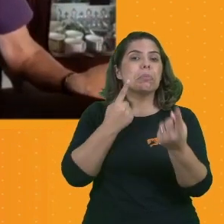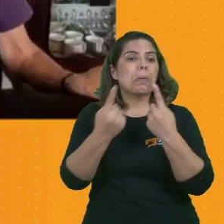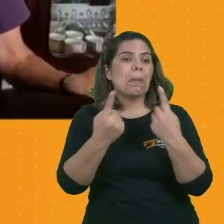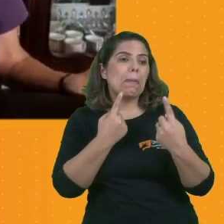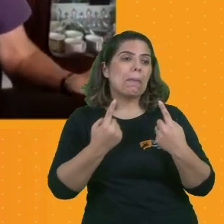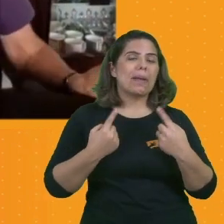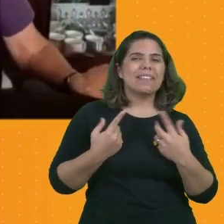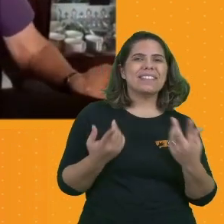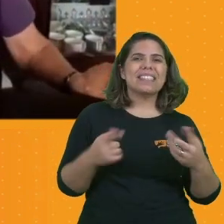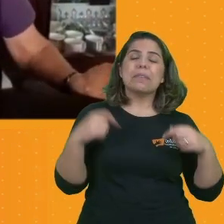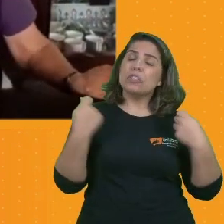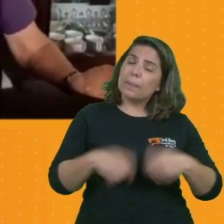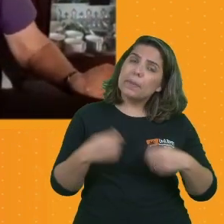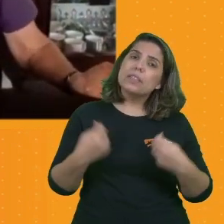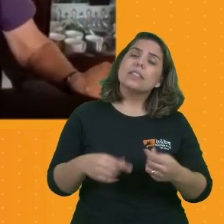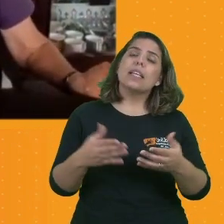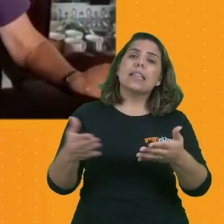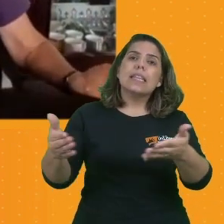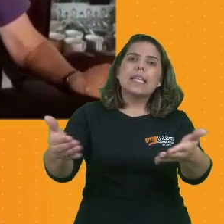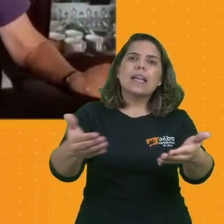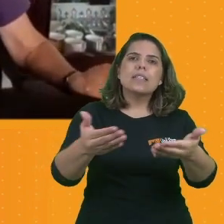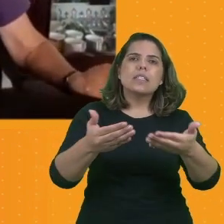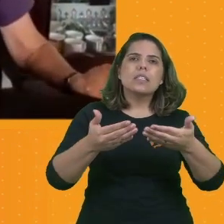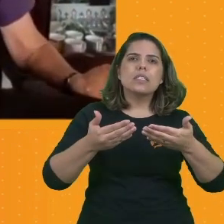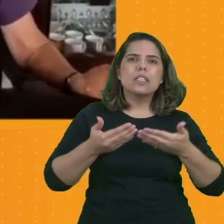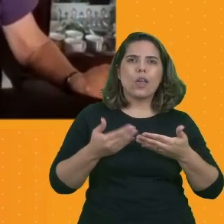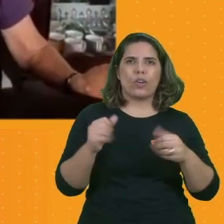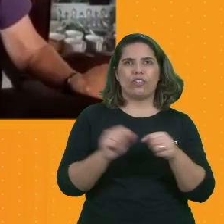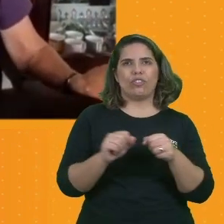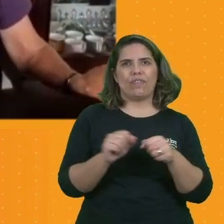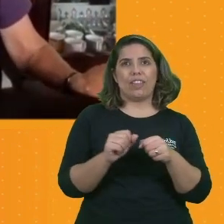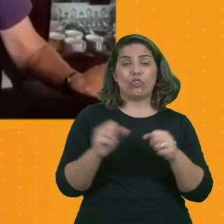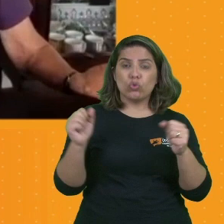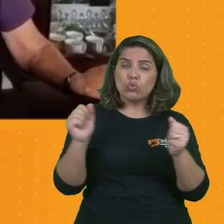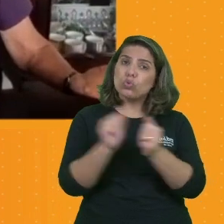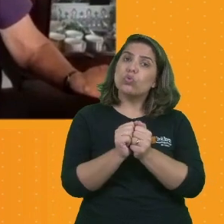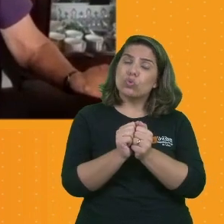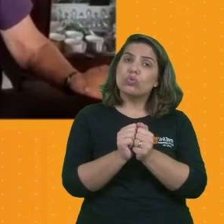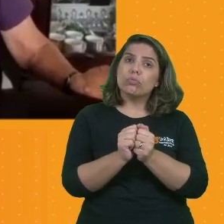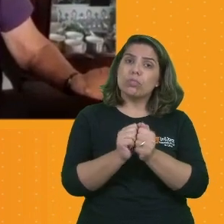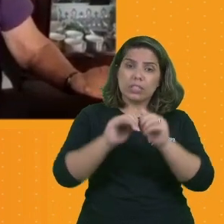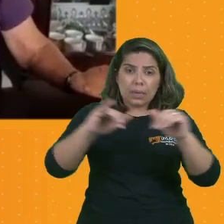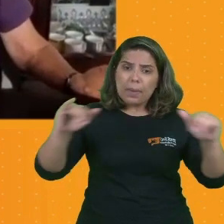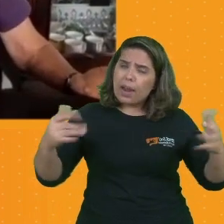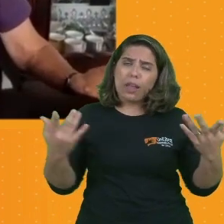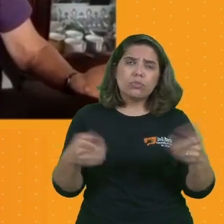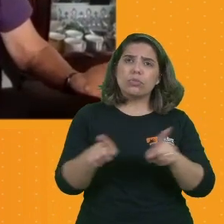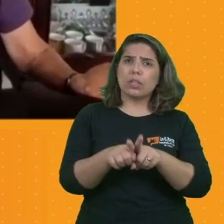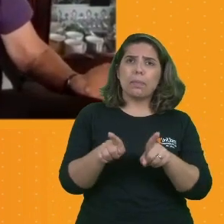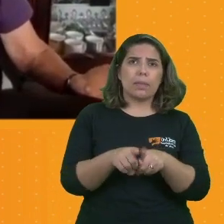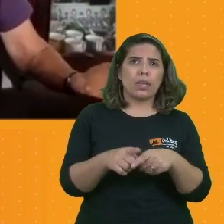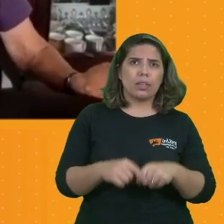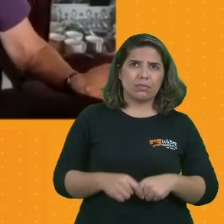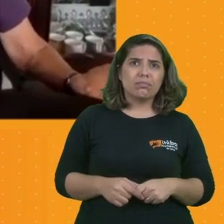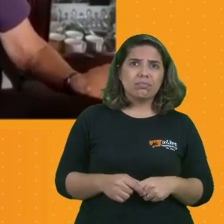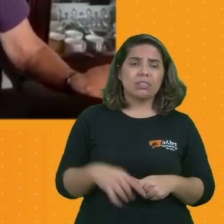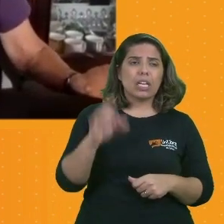porque a gente precisa para fazer o que a gente disse juntos e separados e